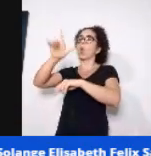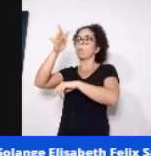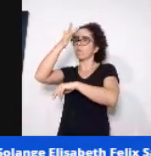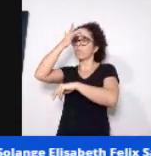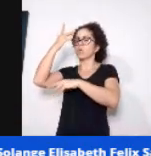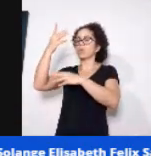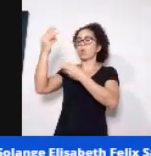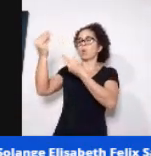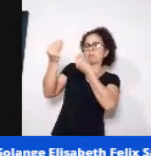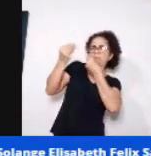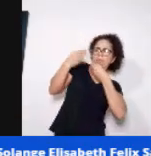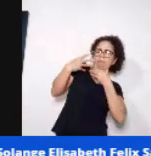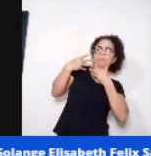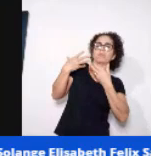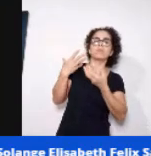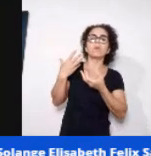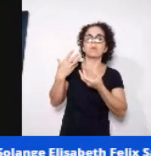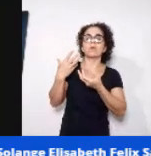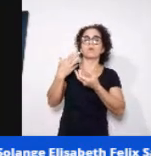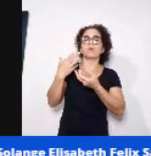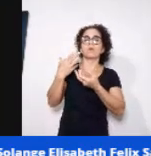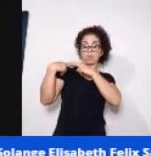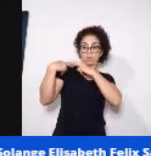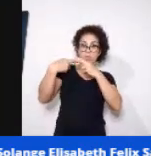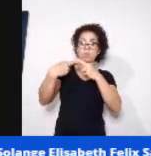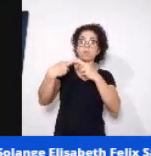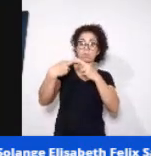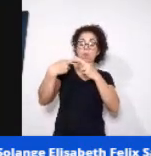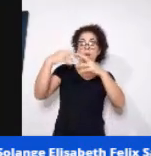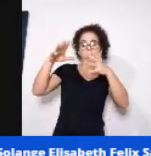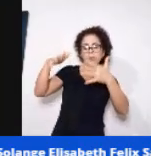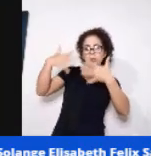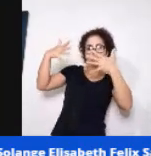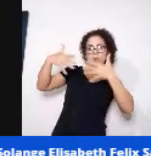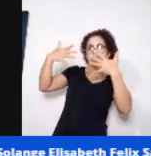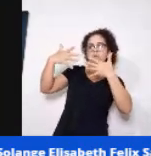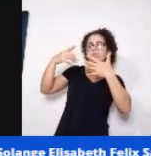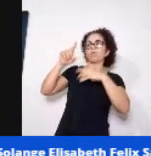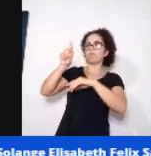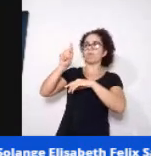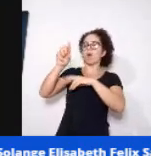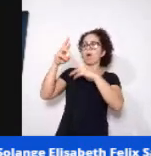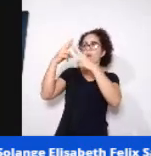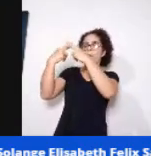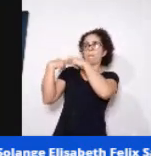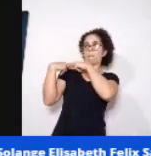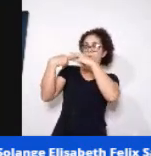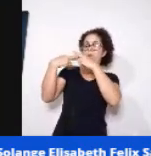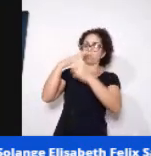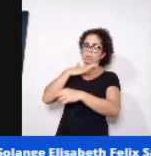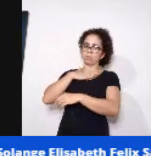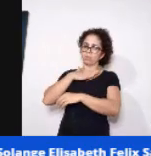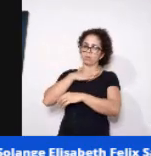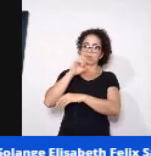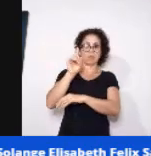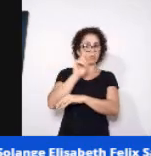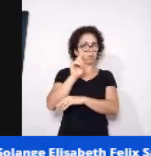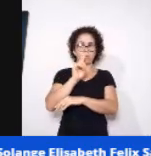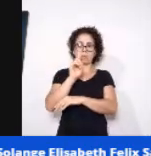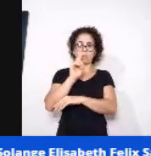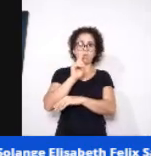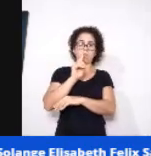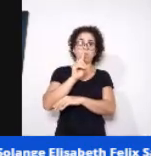Se eu sou responsável, se você me cativou, você é responsável por mim. Não, as coisas não funcionam dessa forma.